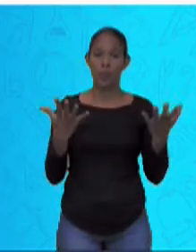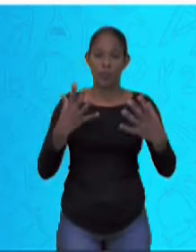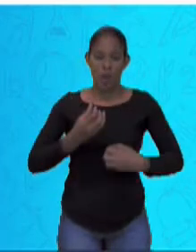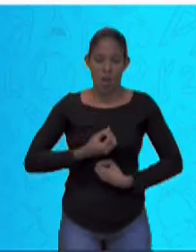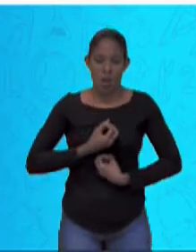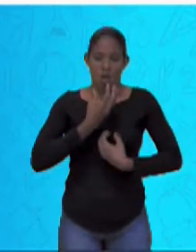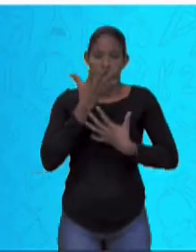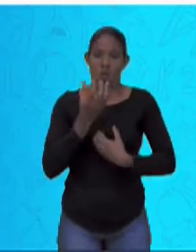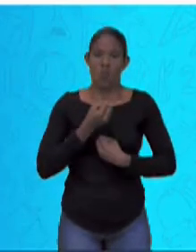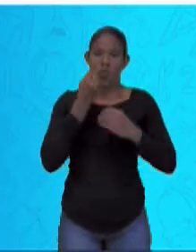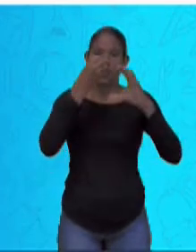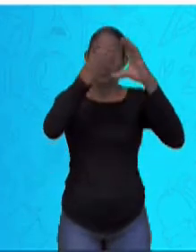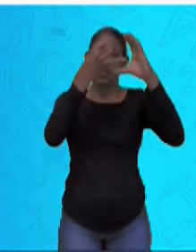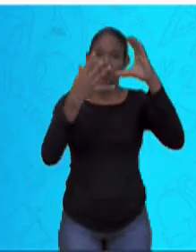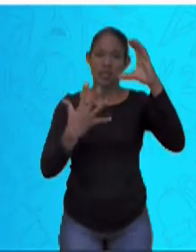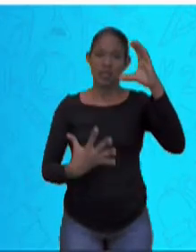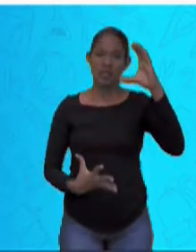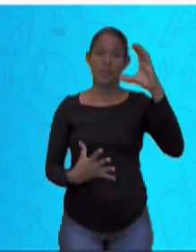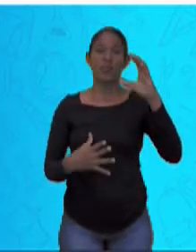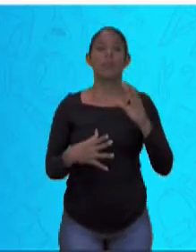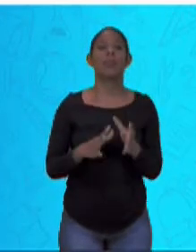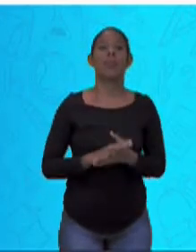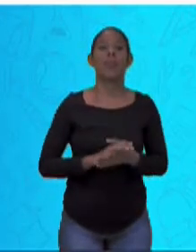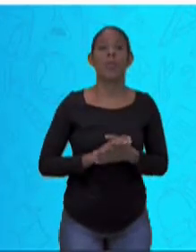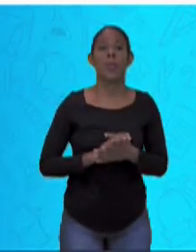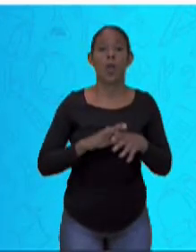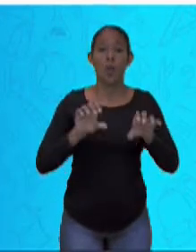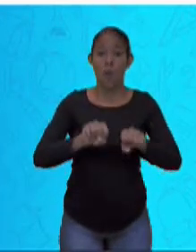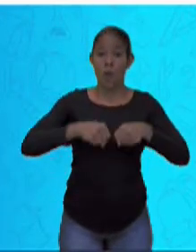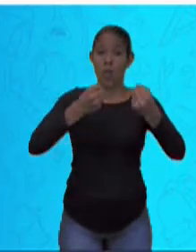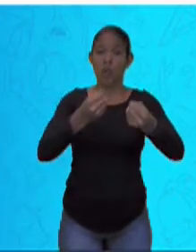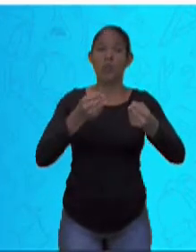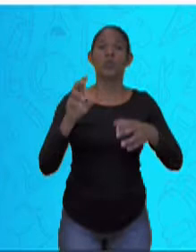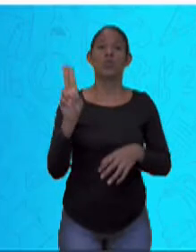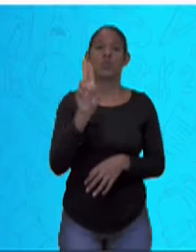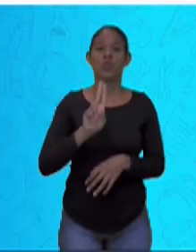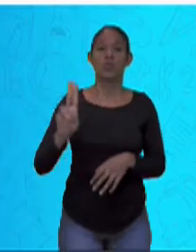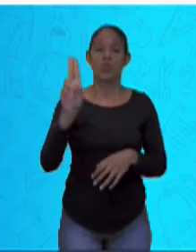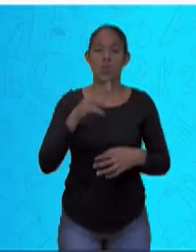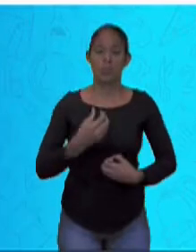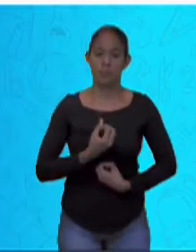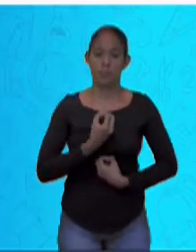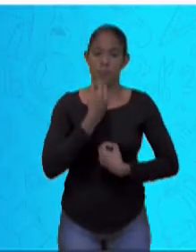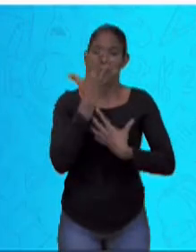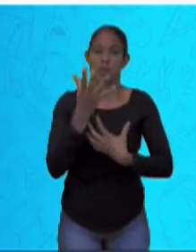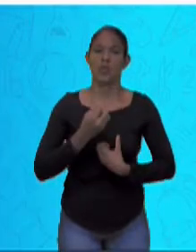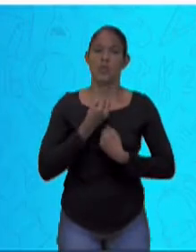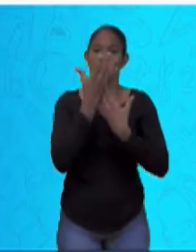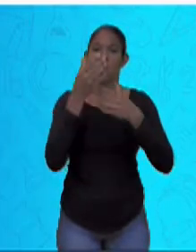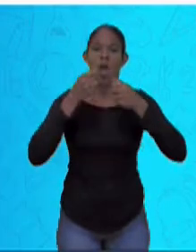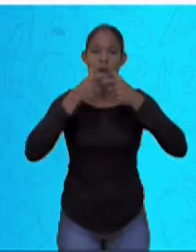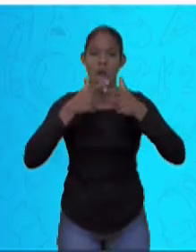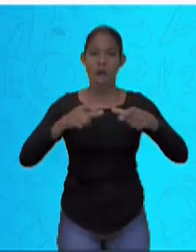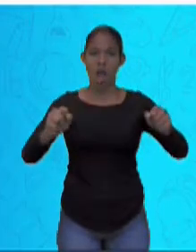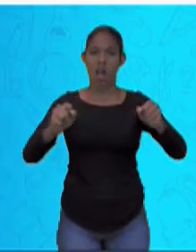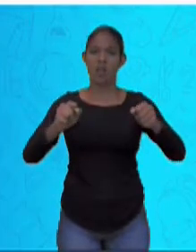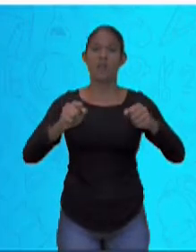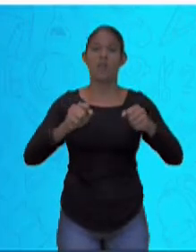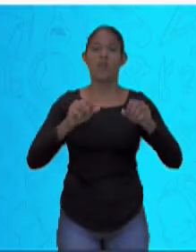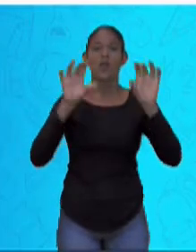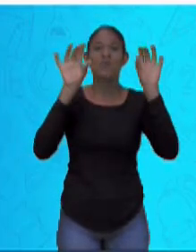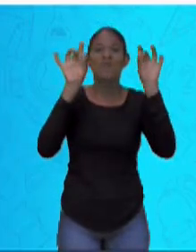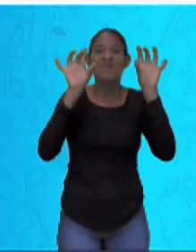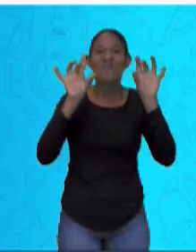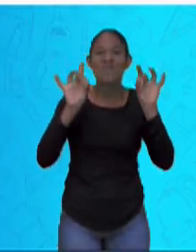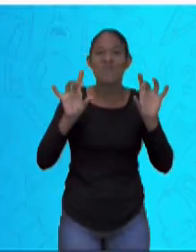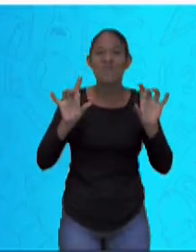poesias são caracterizadas pela utilização de recursos para expressar a linguagem de forma